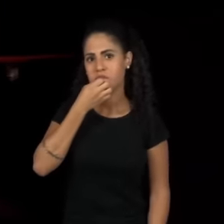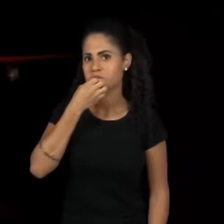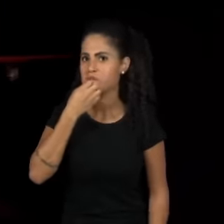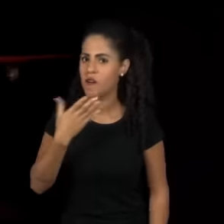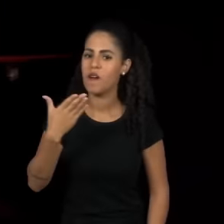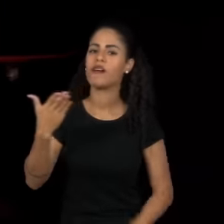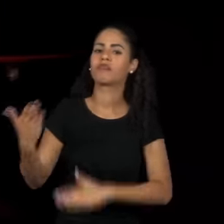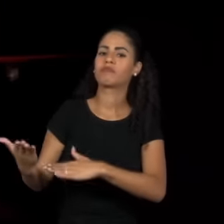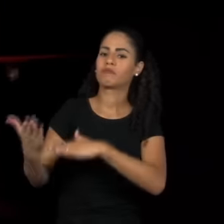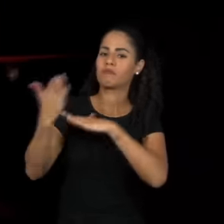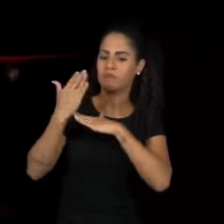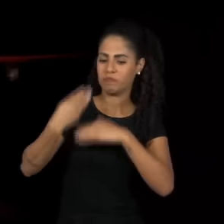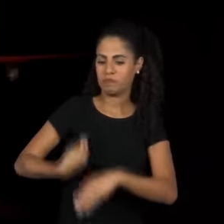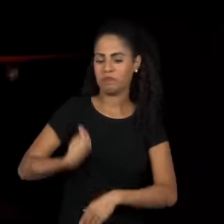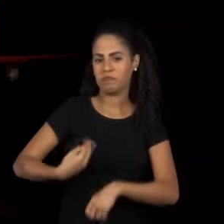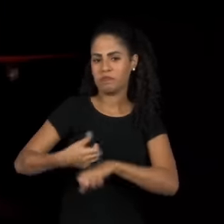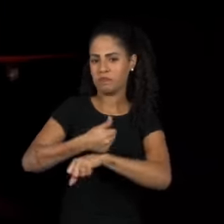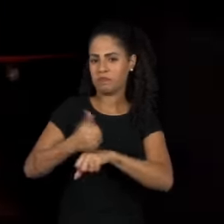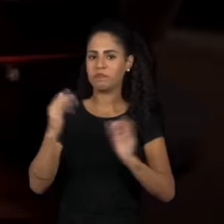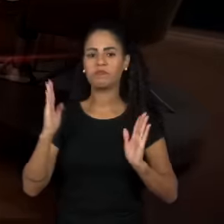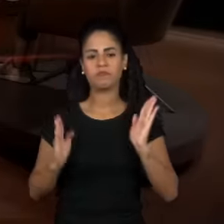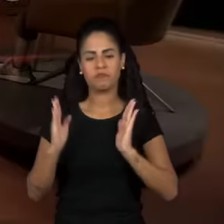novo rumo à sua carreira.